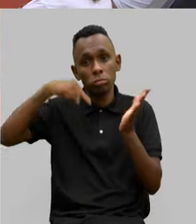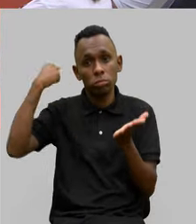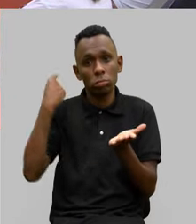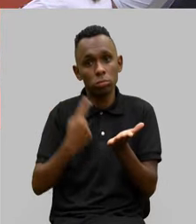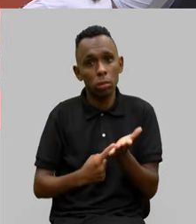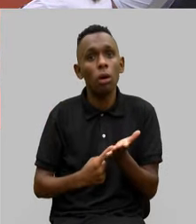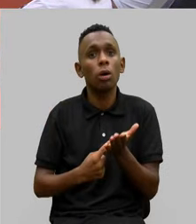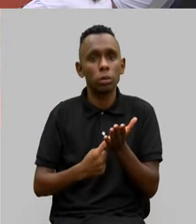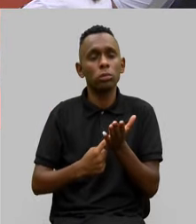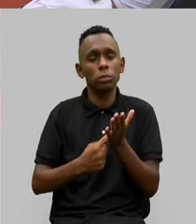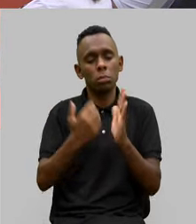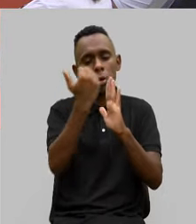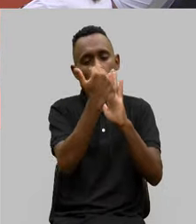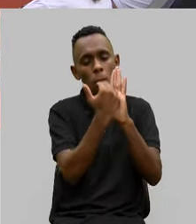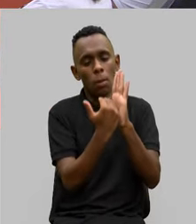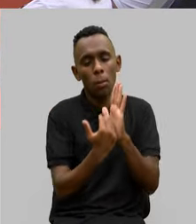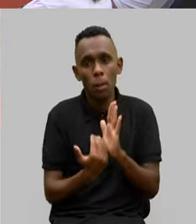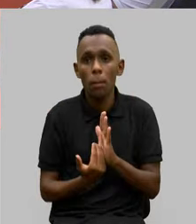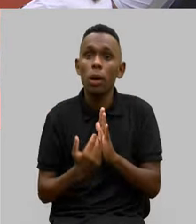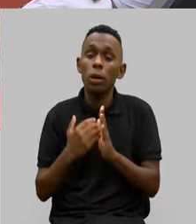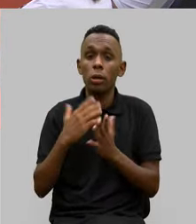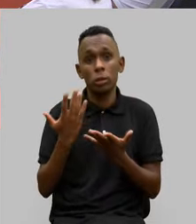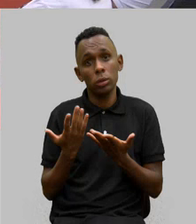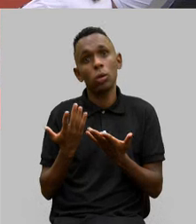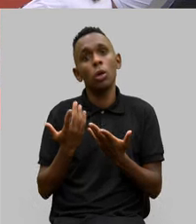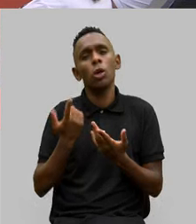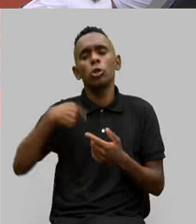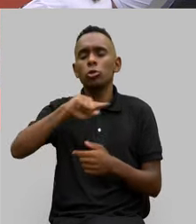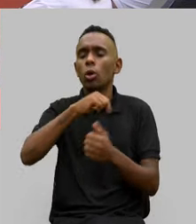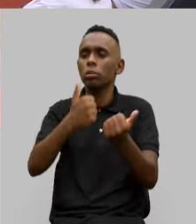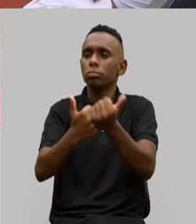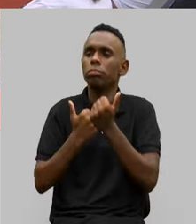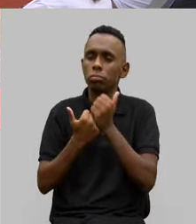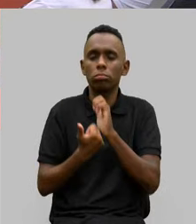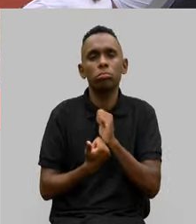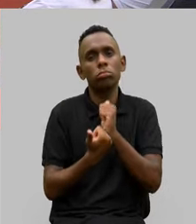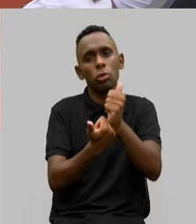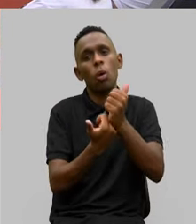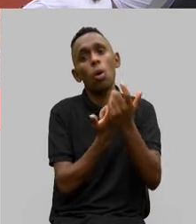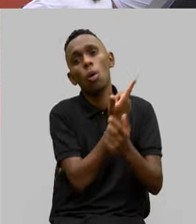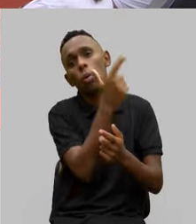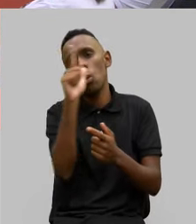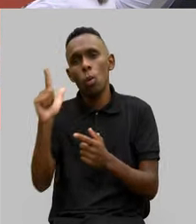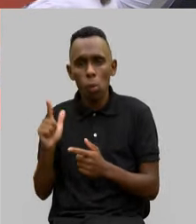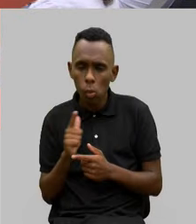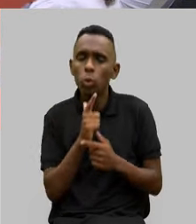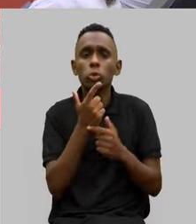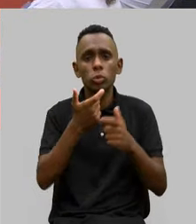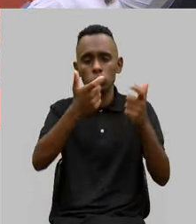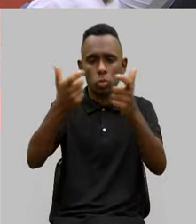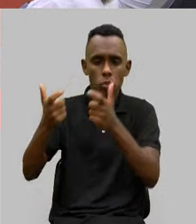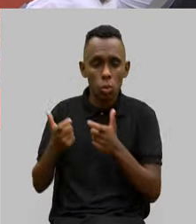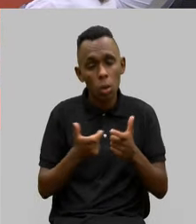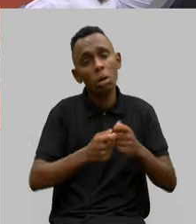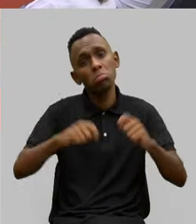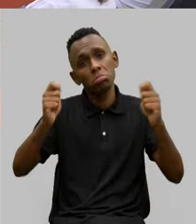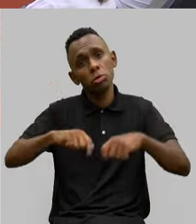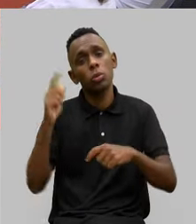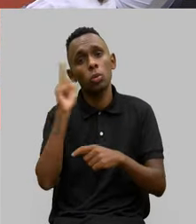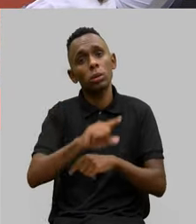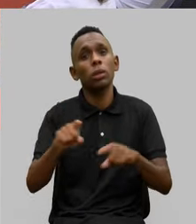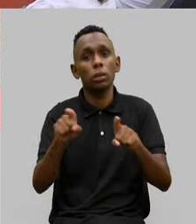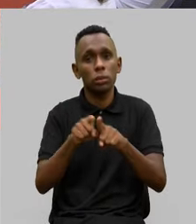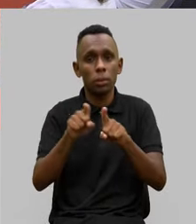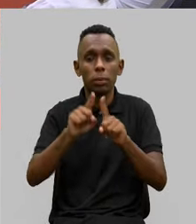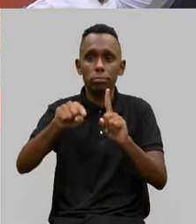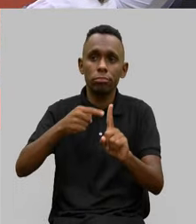com esses encaminhamentos porque eu acho E aí a gente vai se ajudar de como em outros lugares em outros poderes a gente consegue e